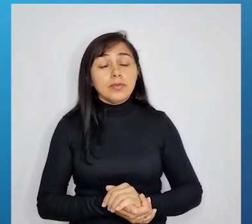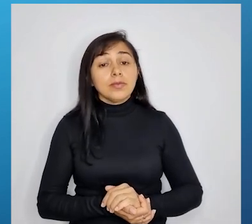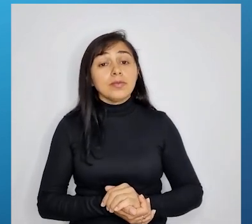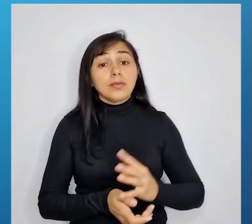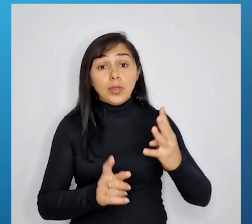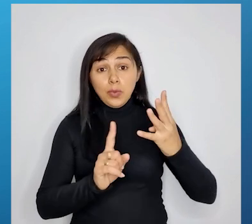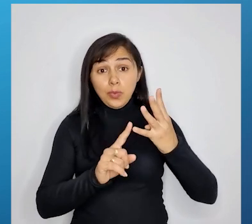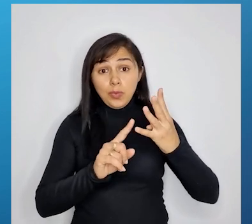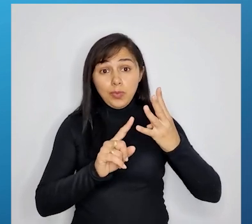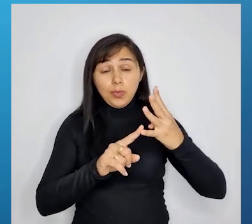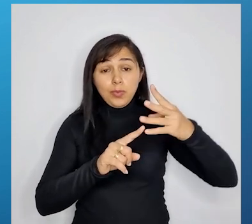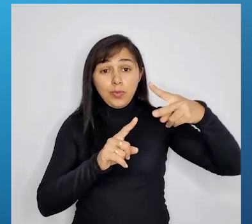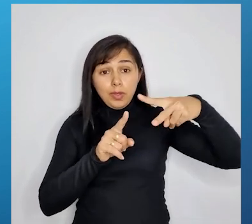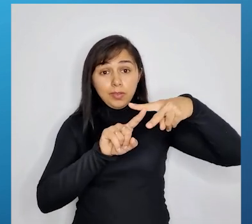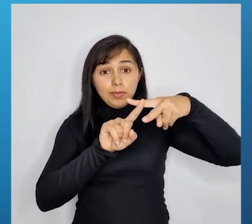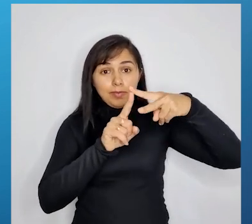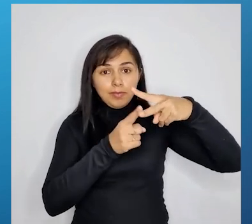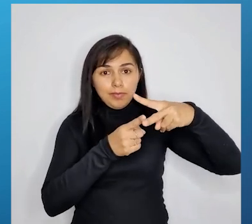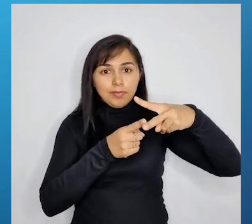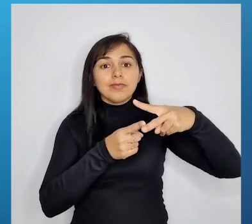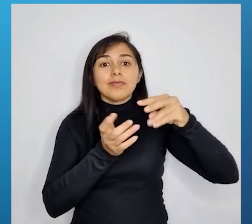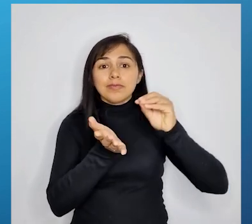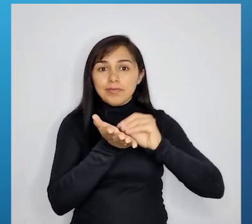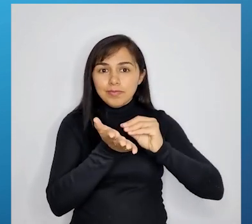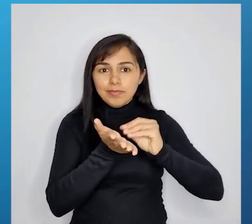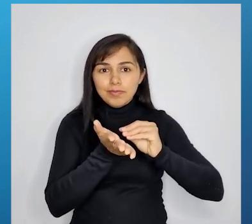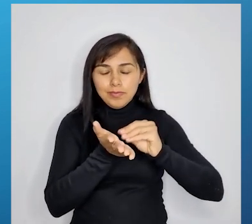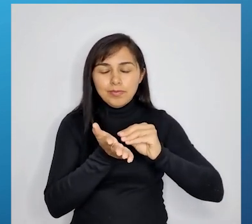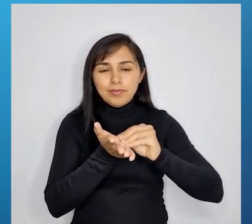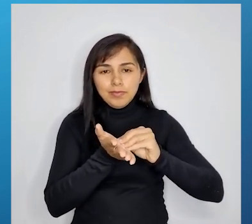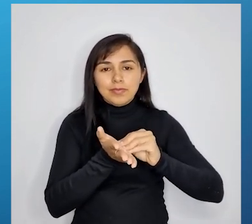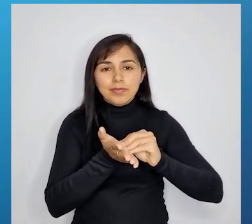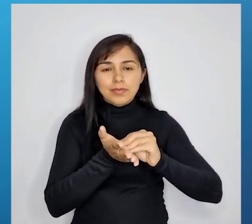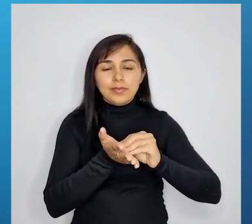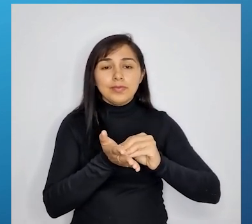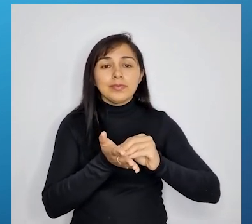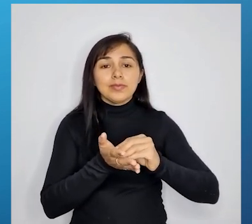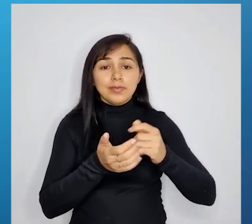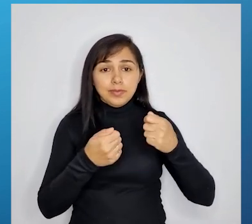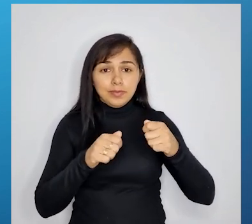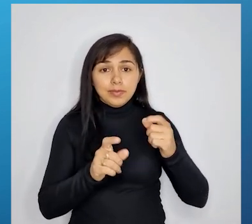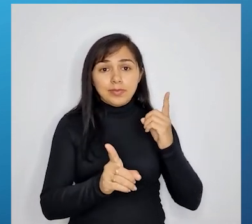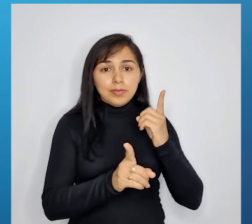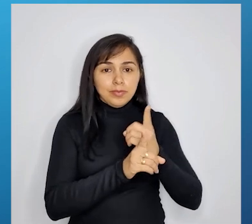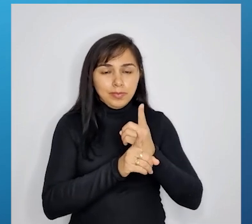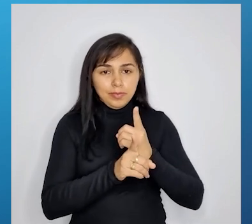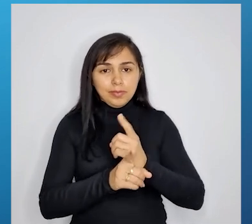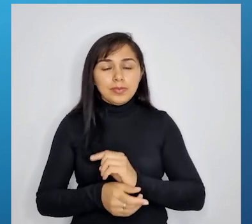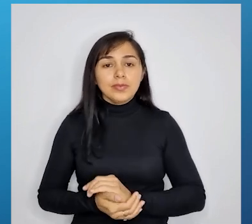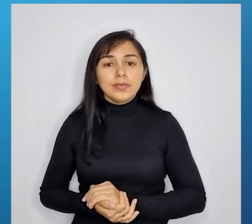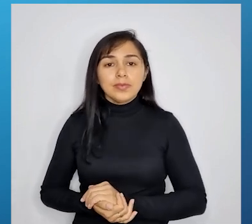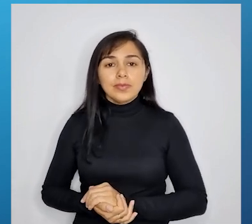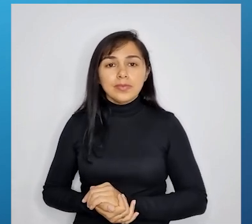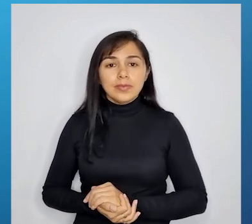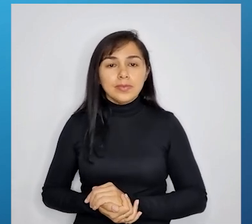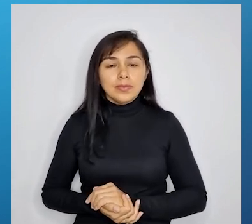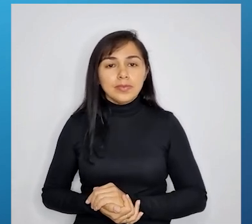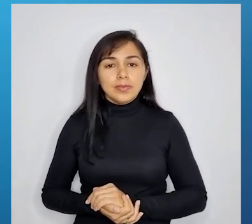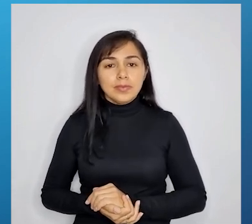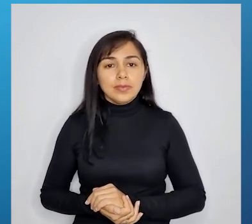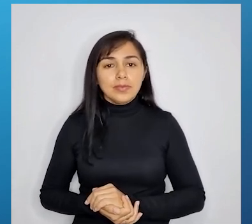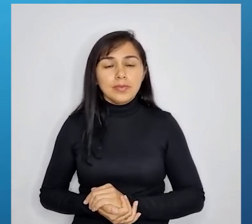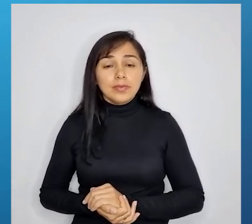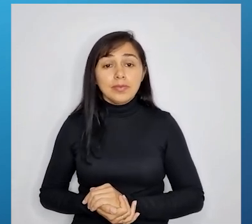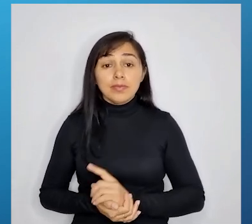e, logicamente, existe um quarto ângulo aqui, olha só, que nós